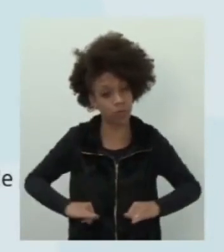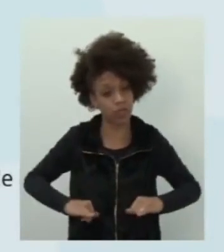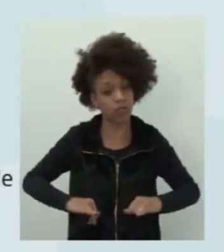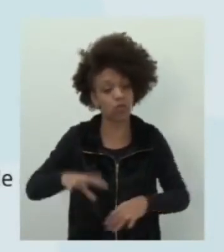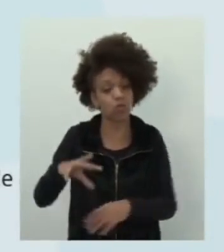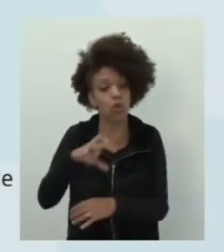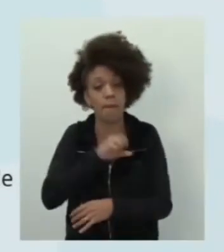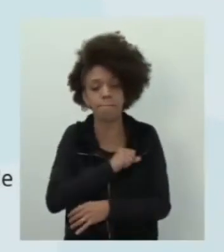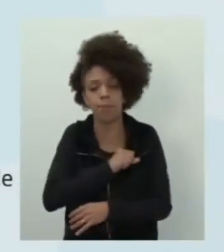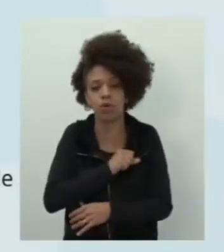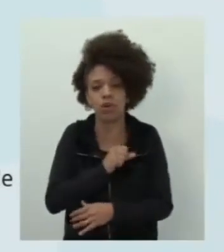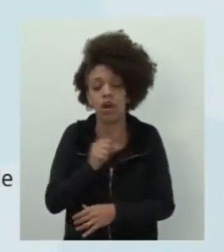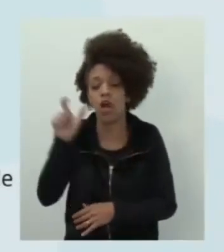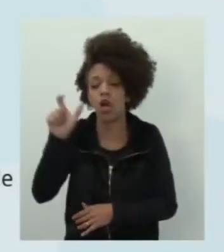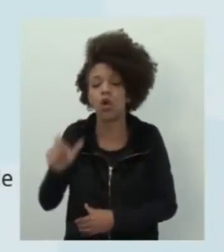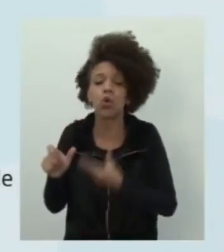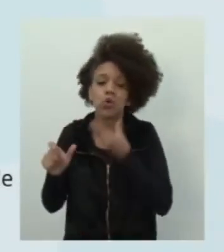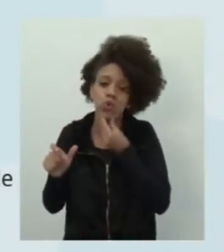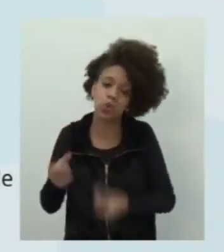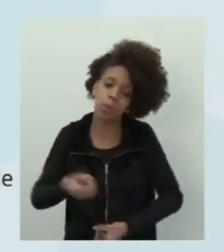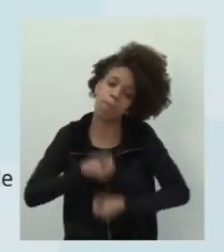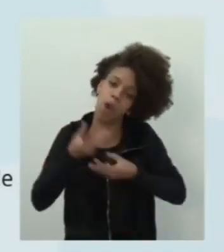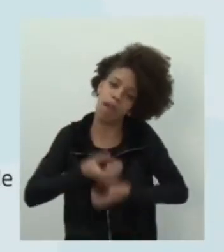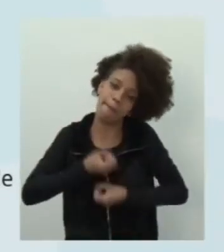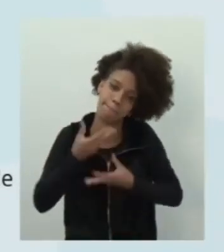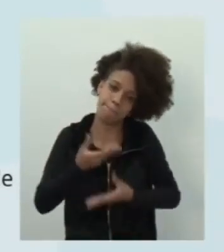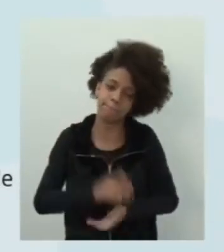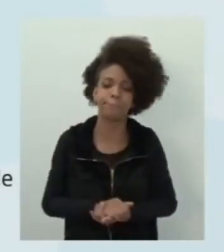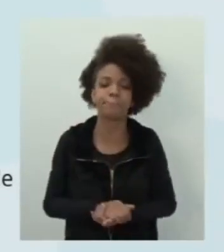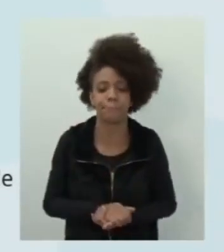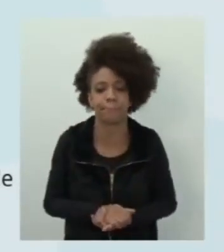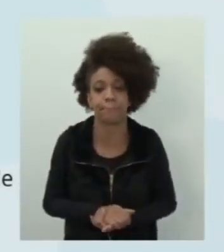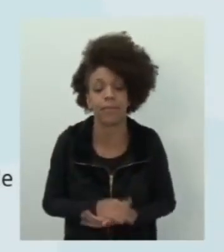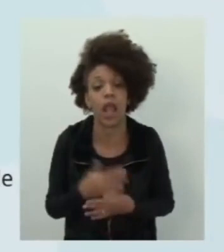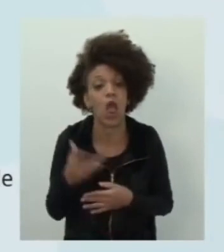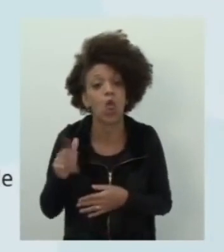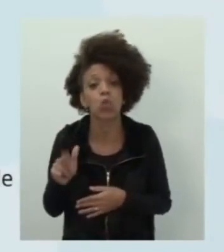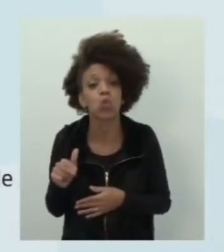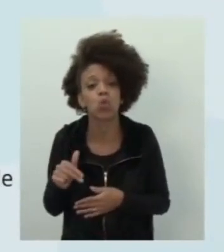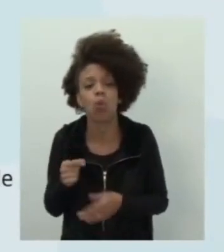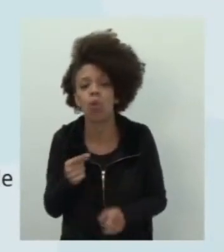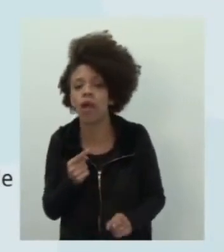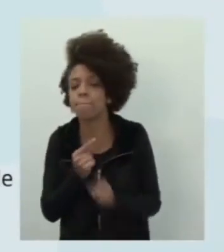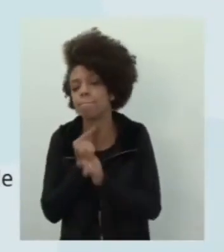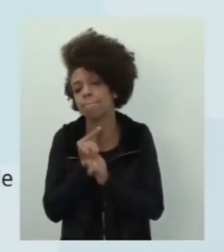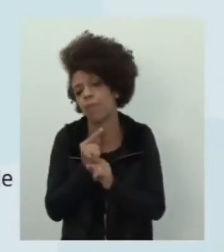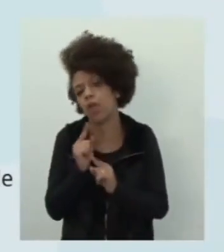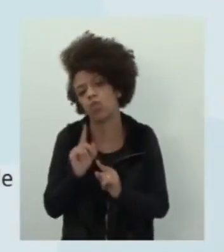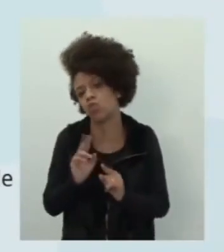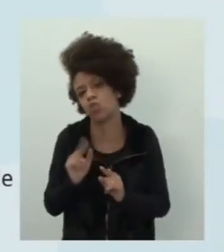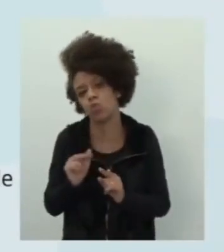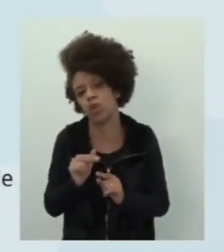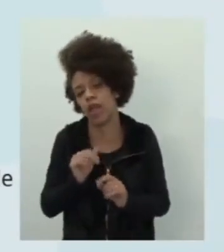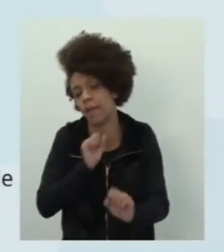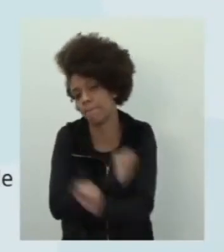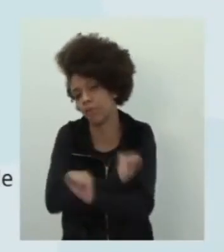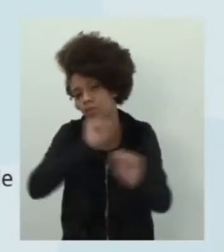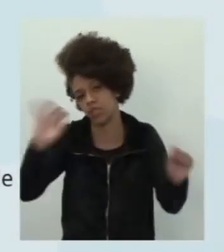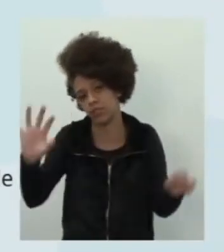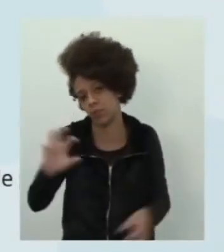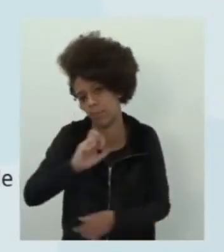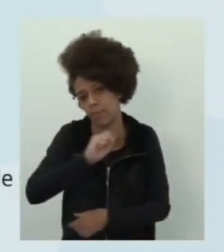amoroso do eu lírico perante uma mulher idealizada e distante. A mulher nunca está próxima a ele, o amor nunca é alcançado, ele sempre está